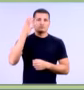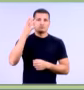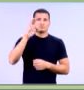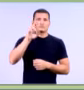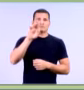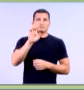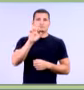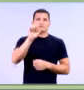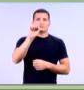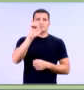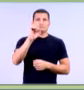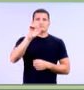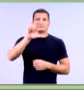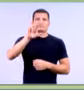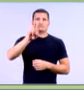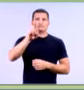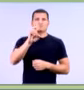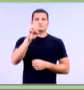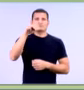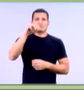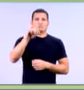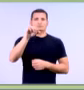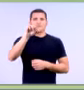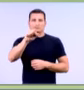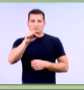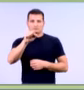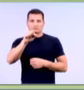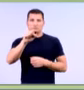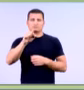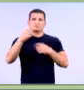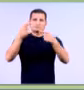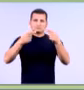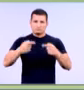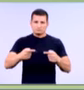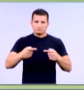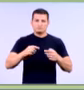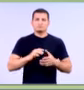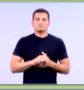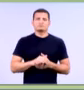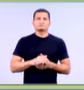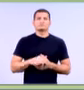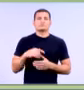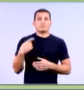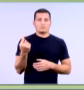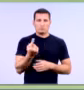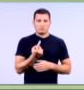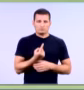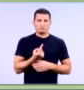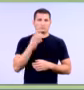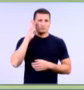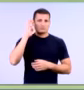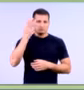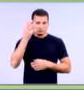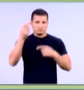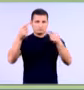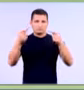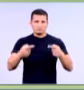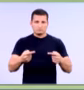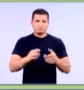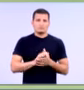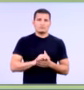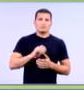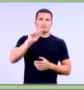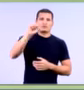resolvemos a questão. Fomos nós que resolvemos a questão, tá? Ana, Paulo